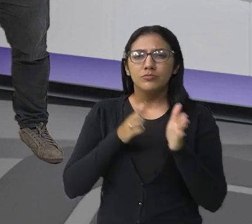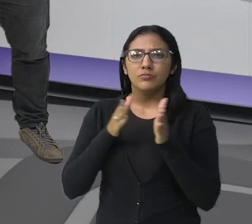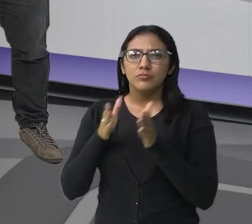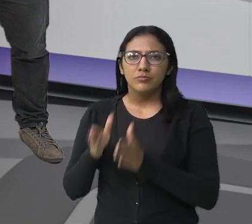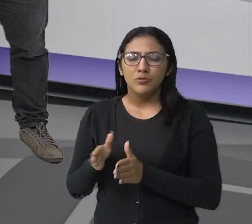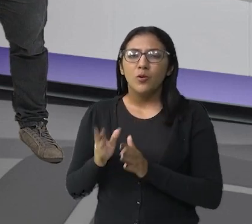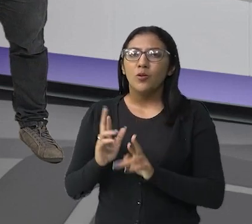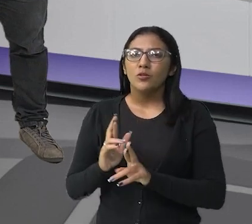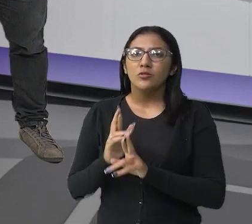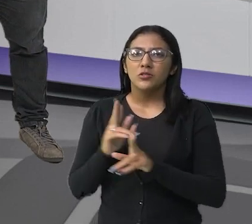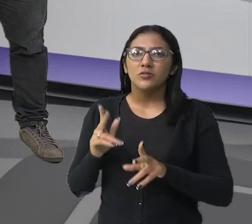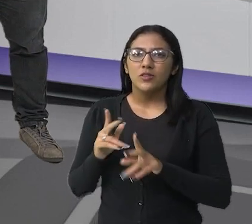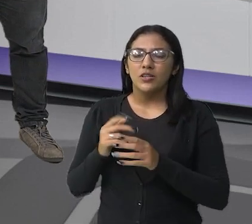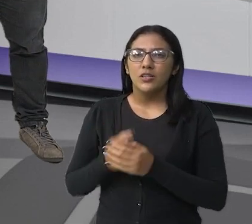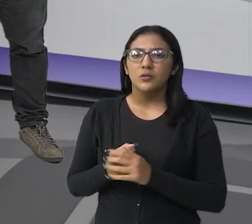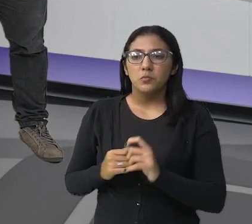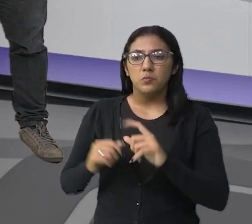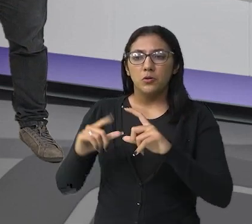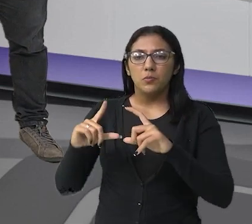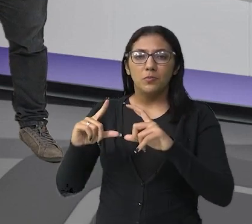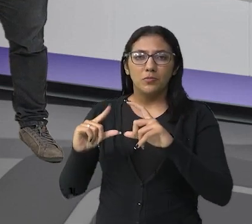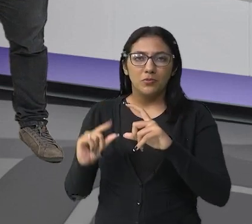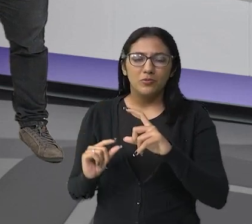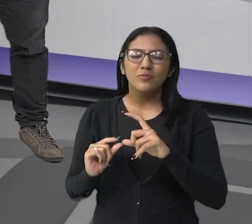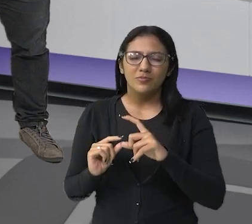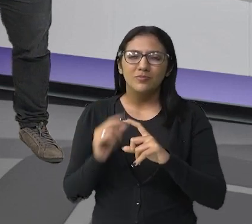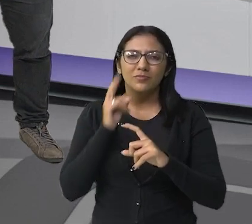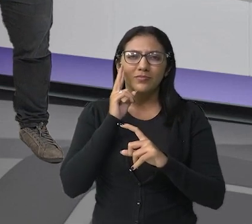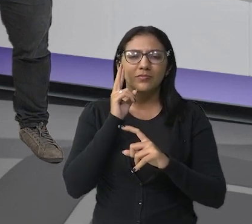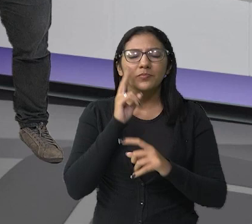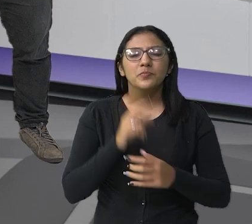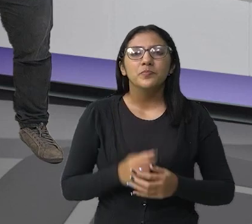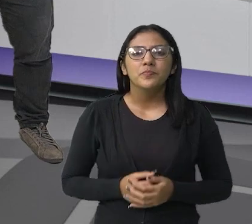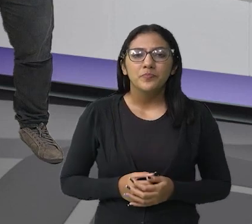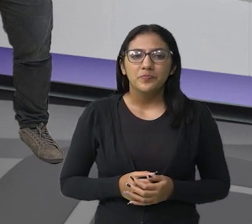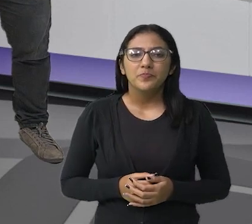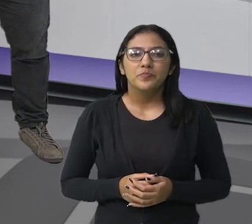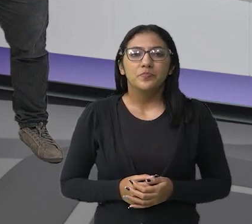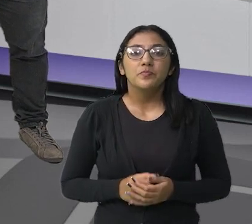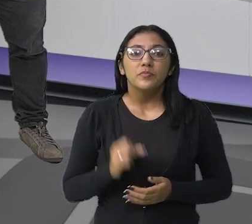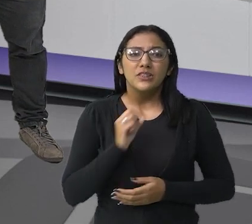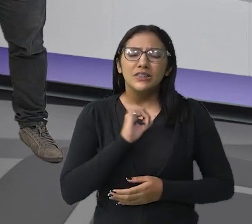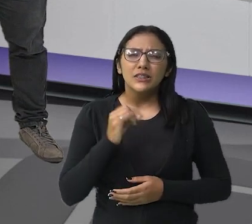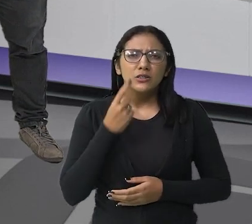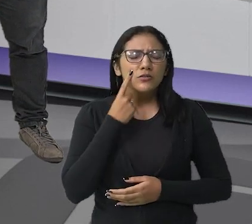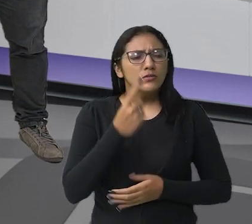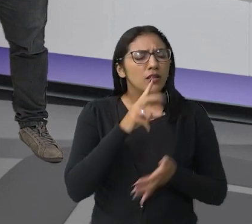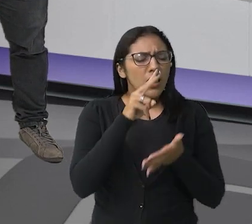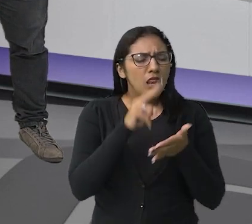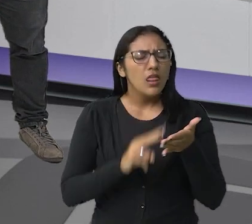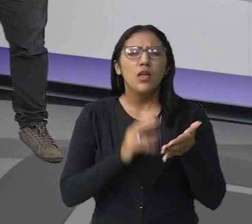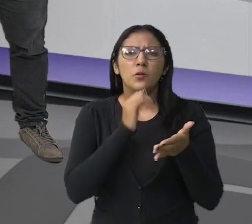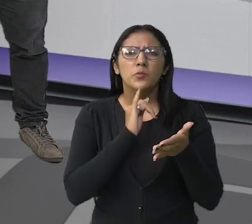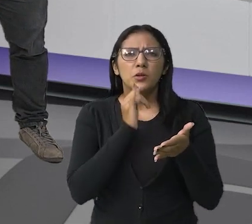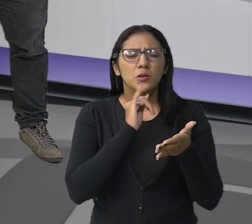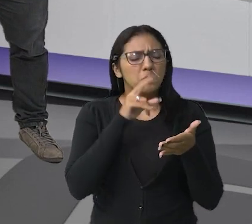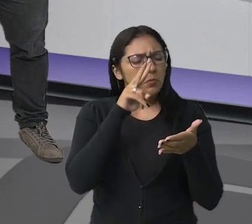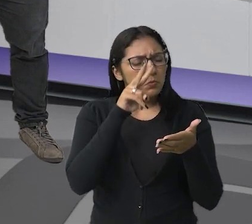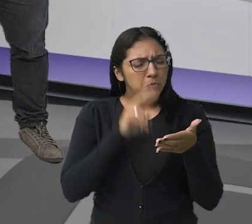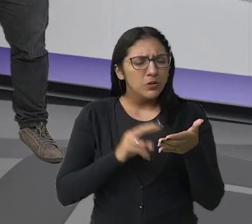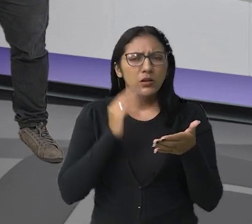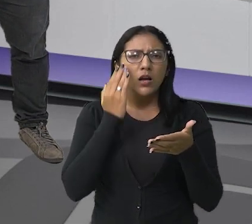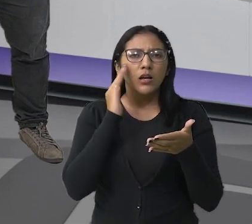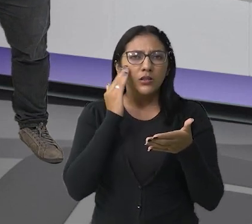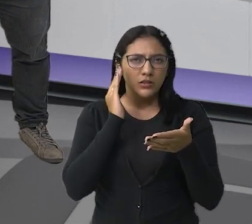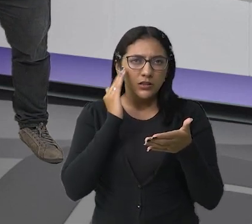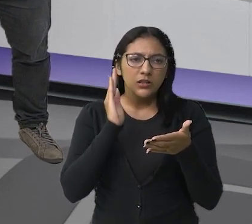inversamente proporcionais, como eu adiantei para vocês, né? Ao deparar-se com qualquer questão que possa ser resolvida com